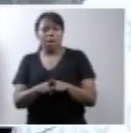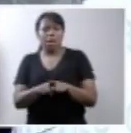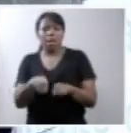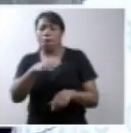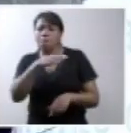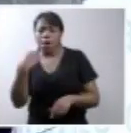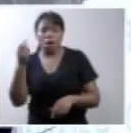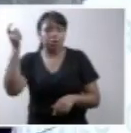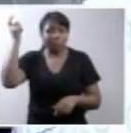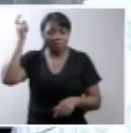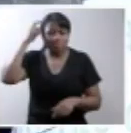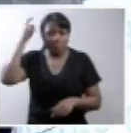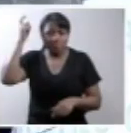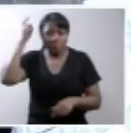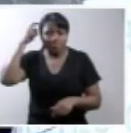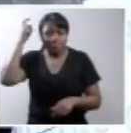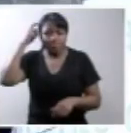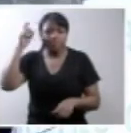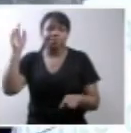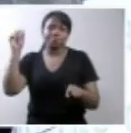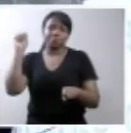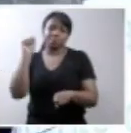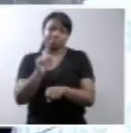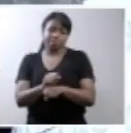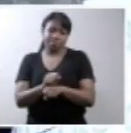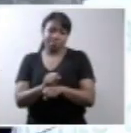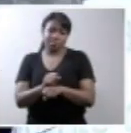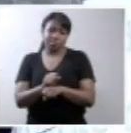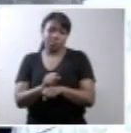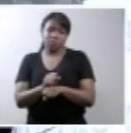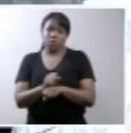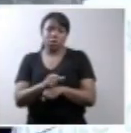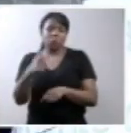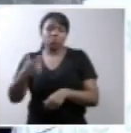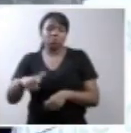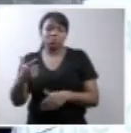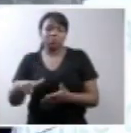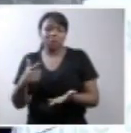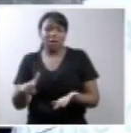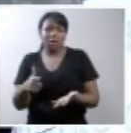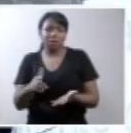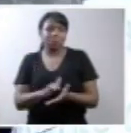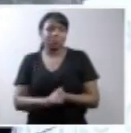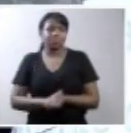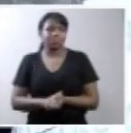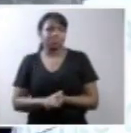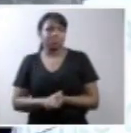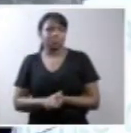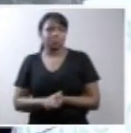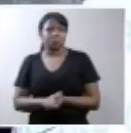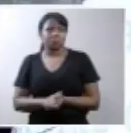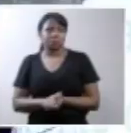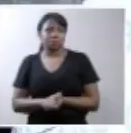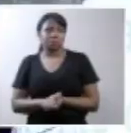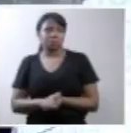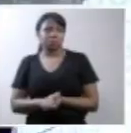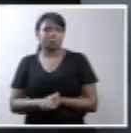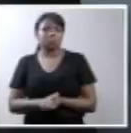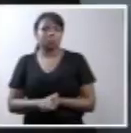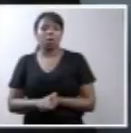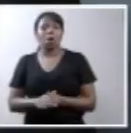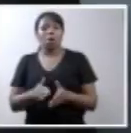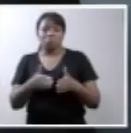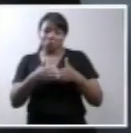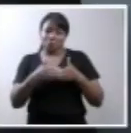inclusive em morte cerebral que também é outra coisa a gente vê esses eufemismo não existe n de morte cerebral exe Dr dernival